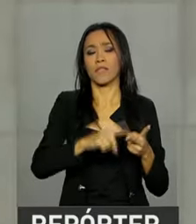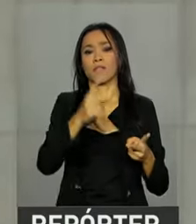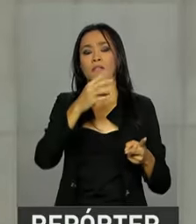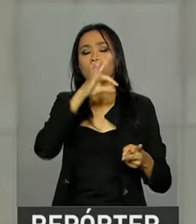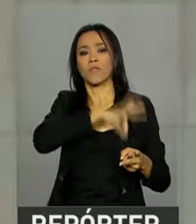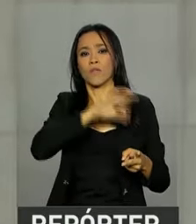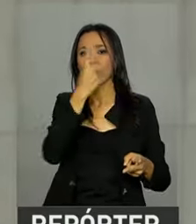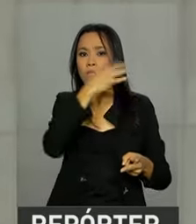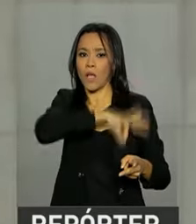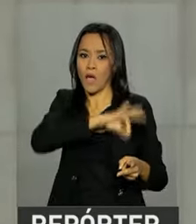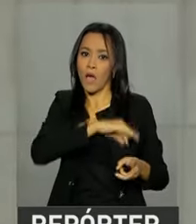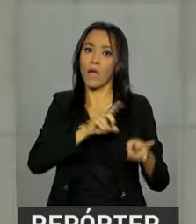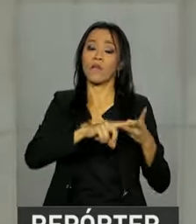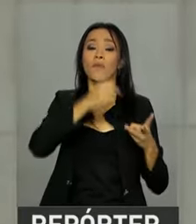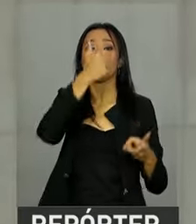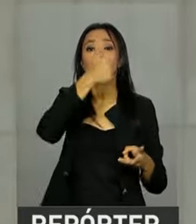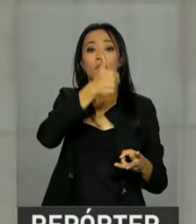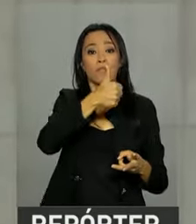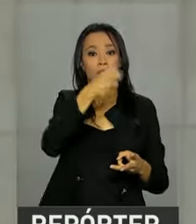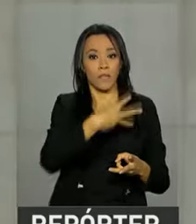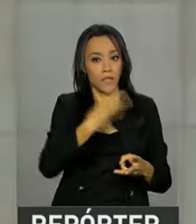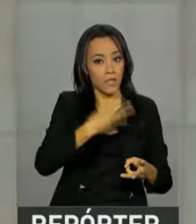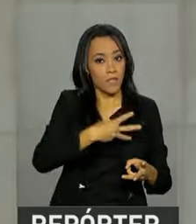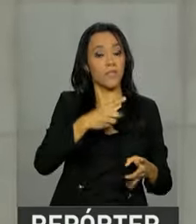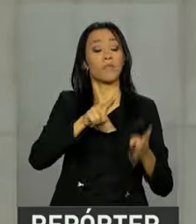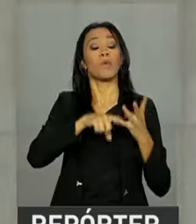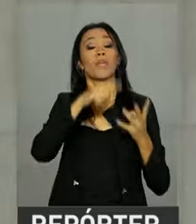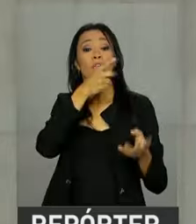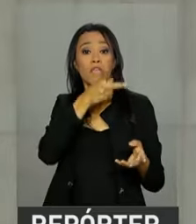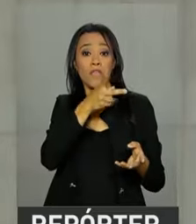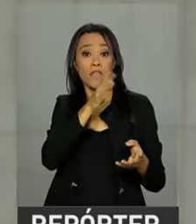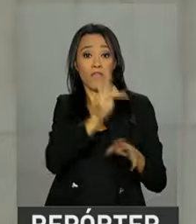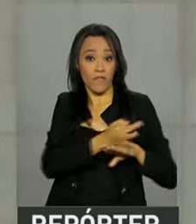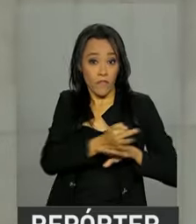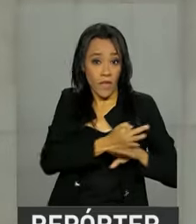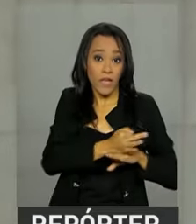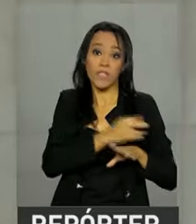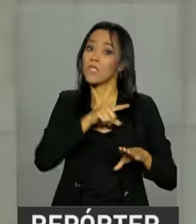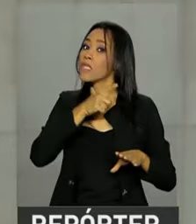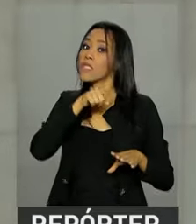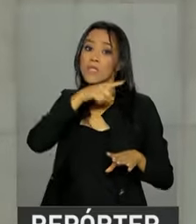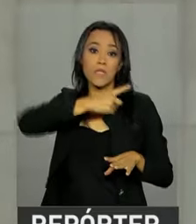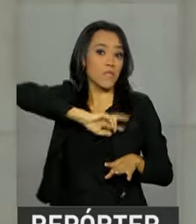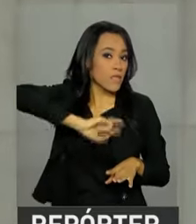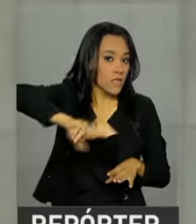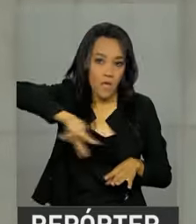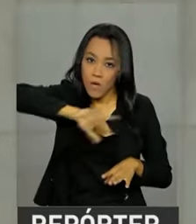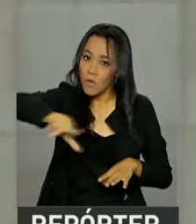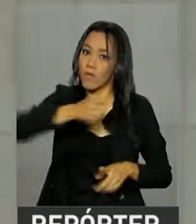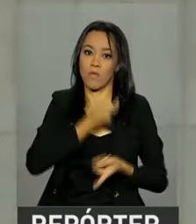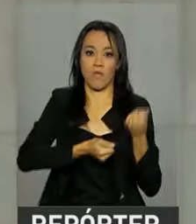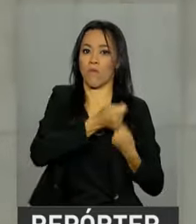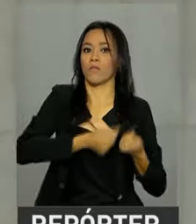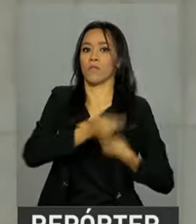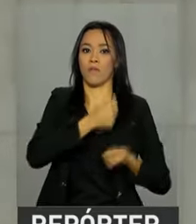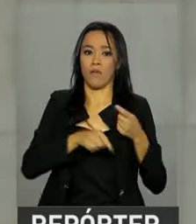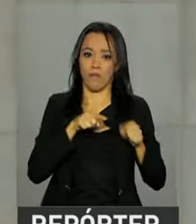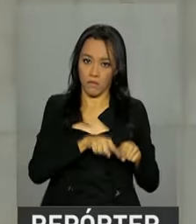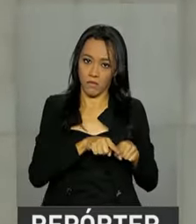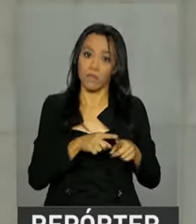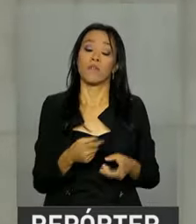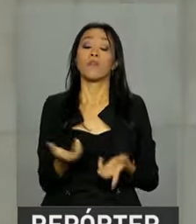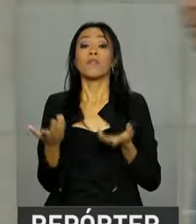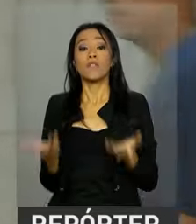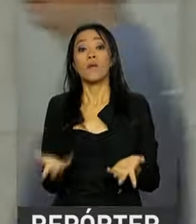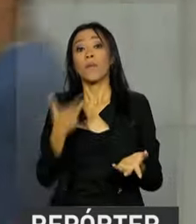13º salário e férias proporcionais segundo o deputado A ideia é ficar muito claro pro julgador